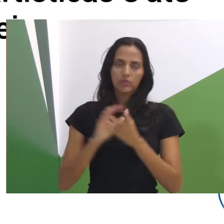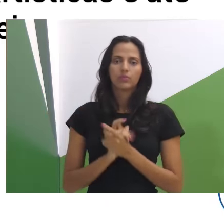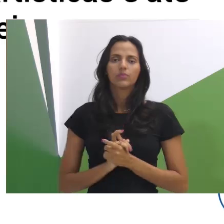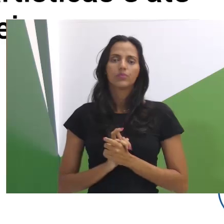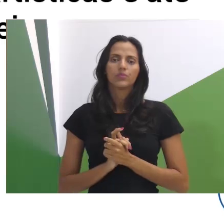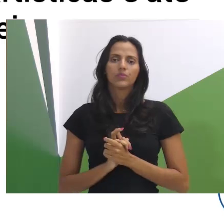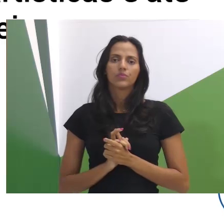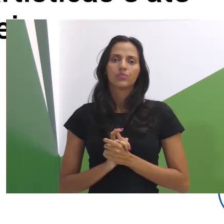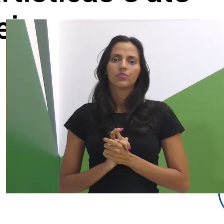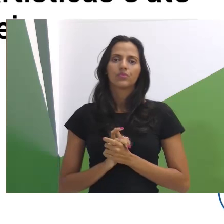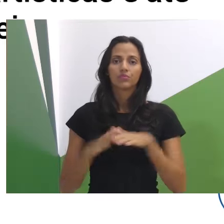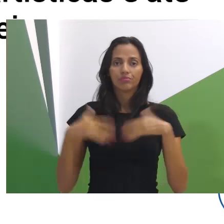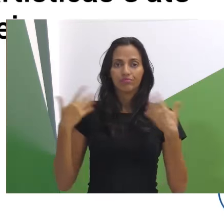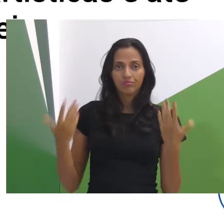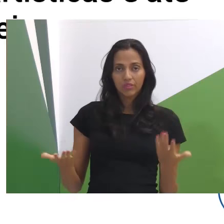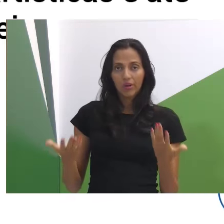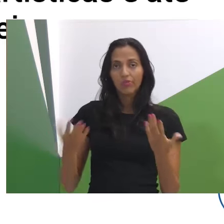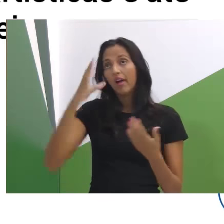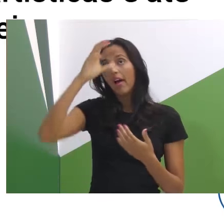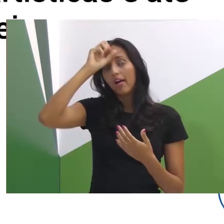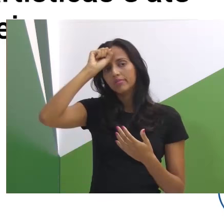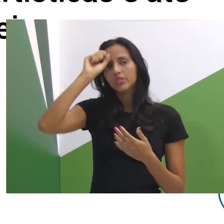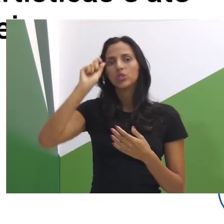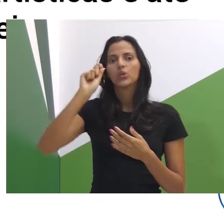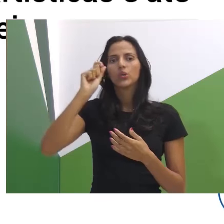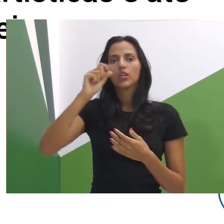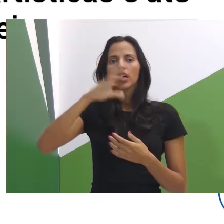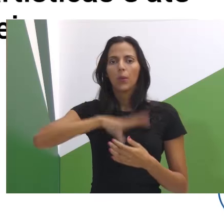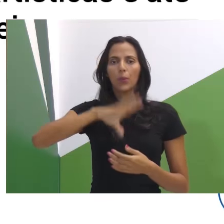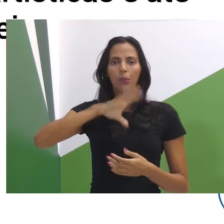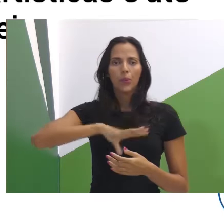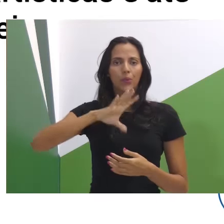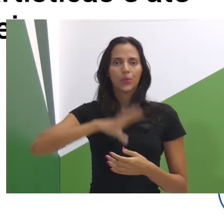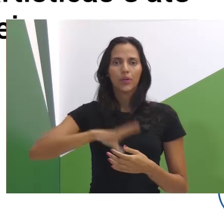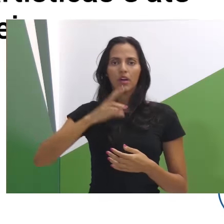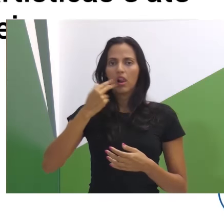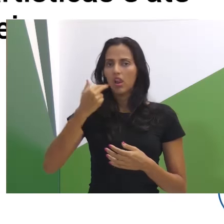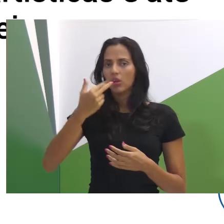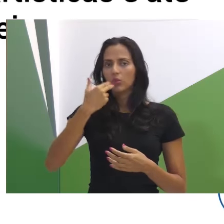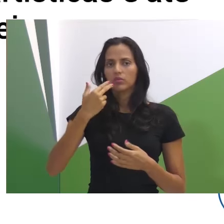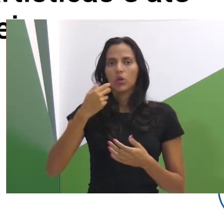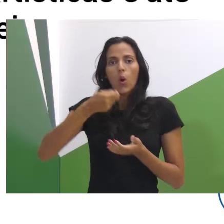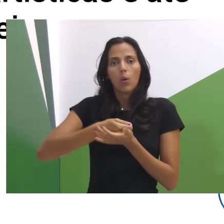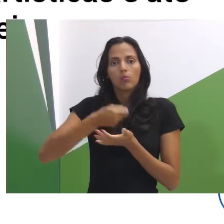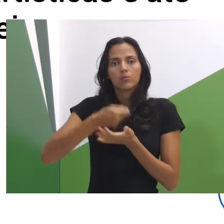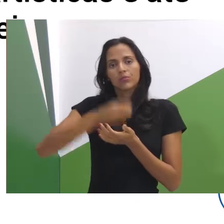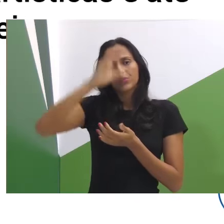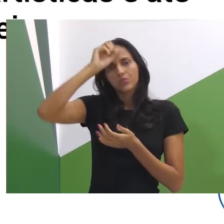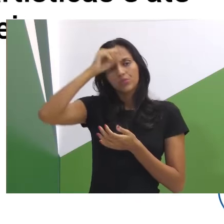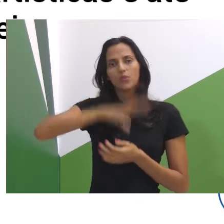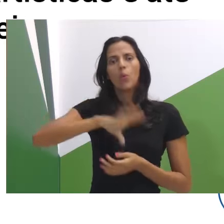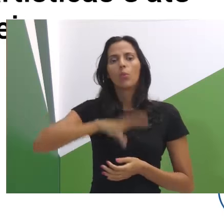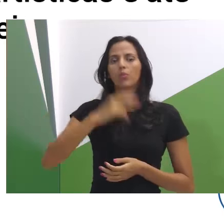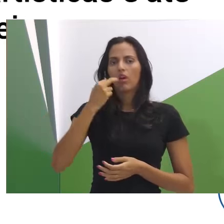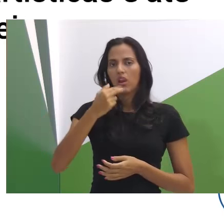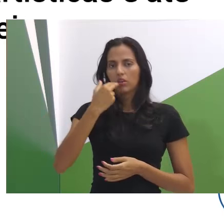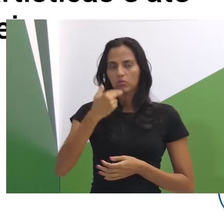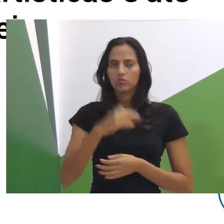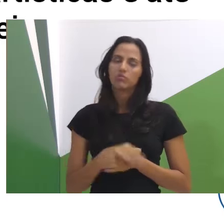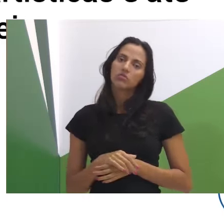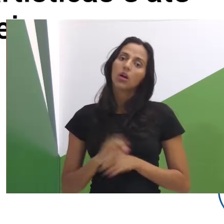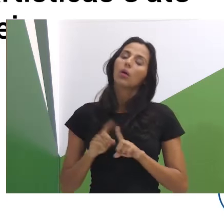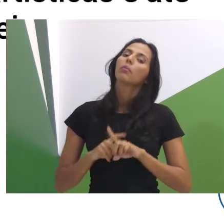tiveram que adotar a língua portuguesa como uma língua oficial, não se comunicar na sua língua. Mas, como